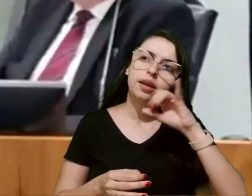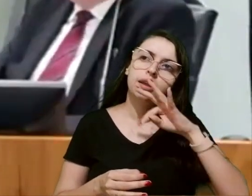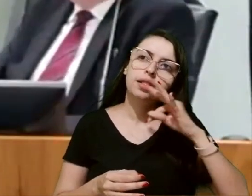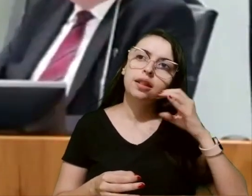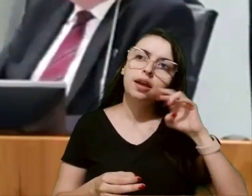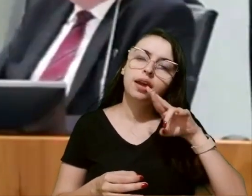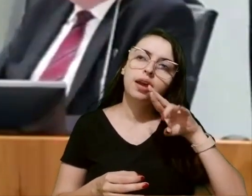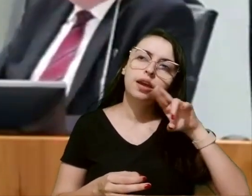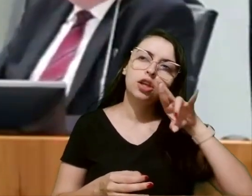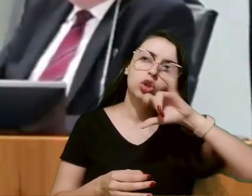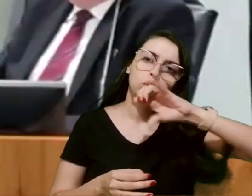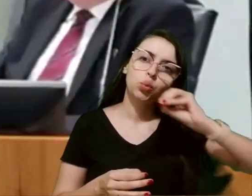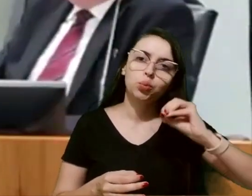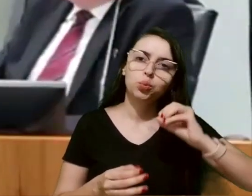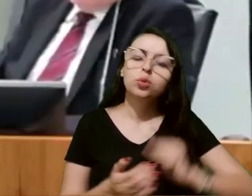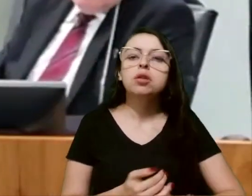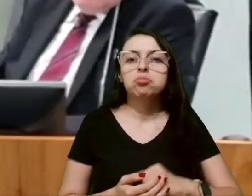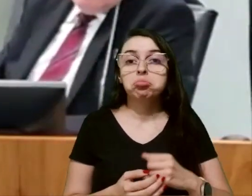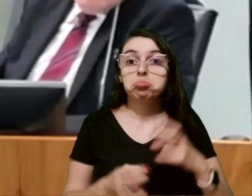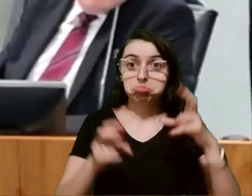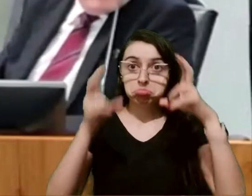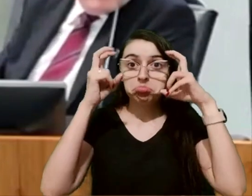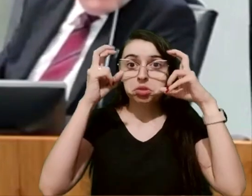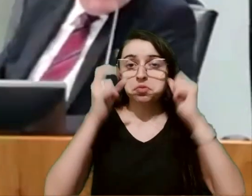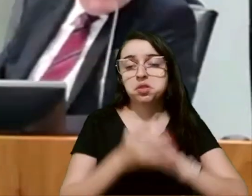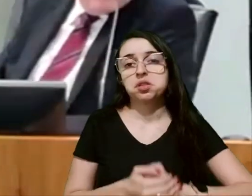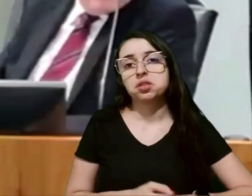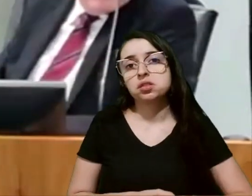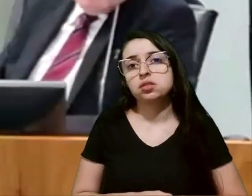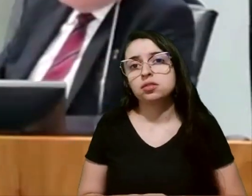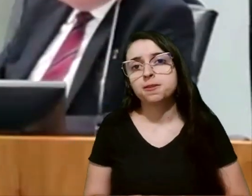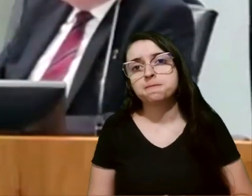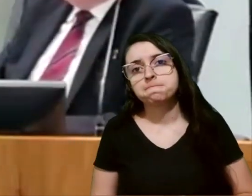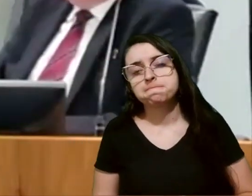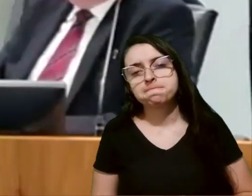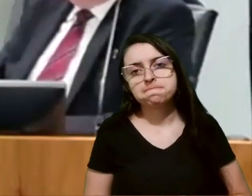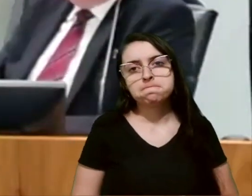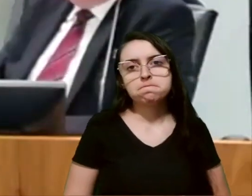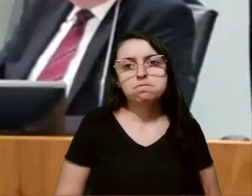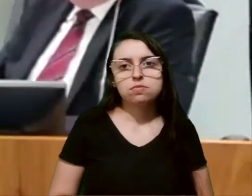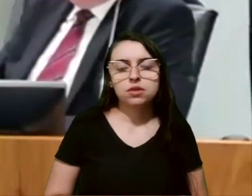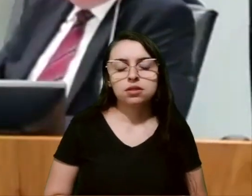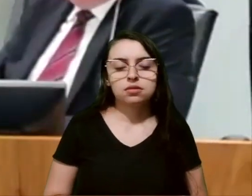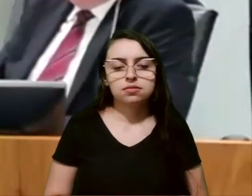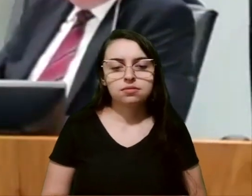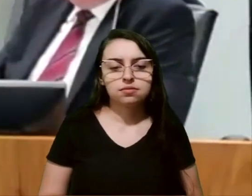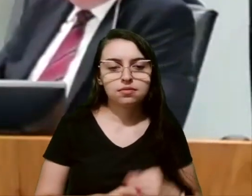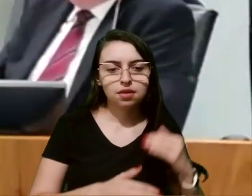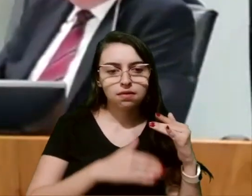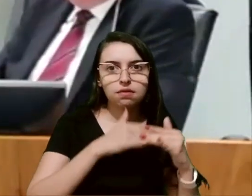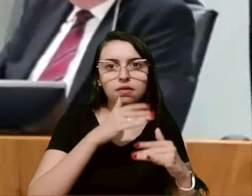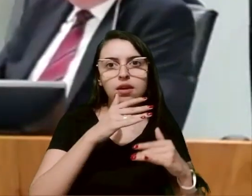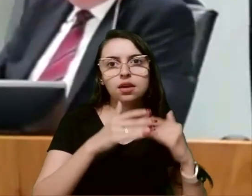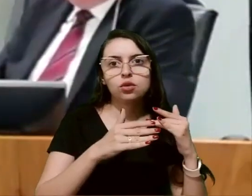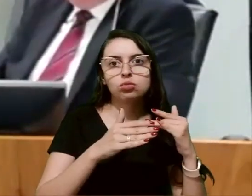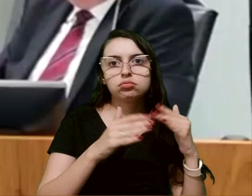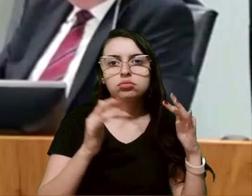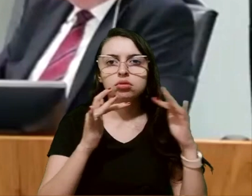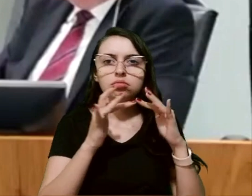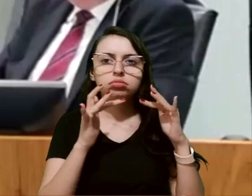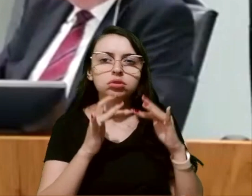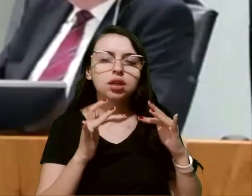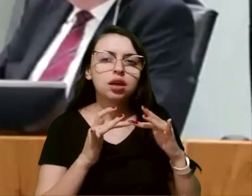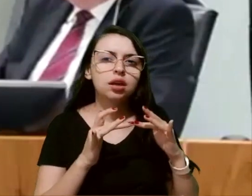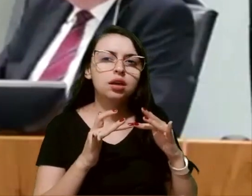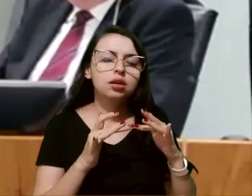ponto. Eh, muito interessante. Então, vem pelo que eu entendi